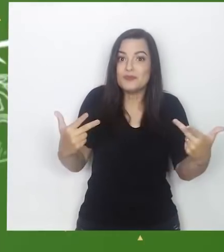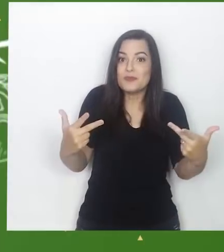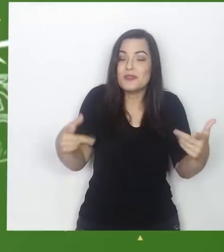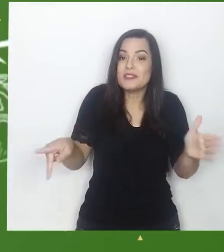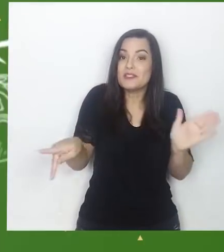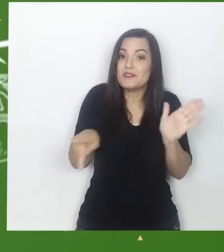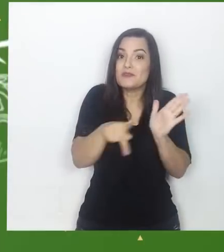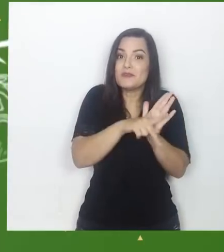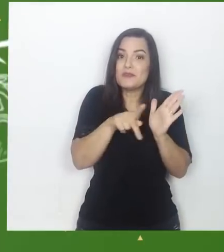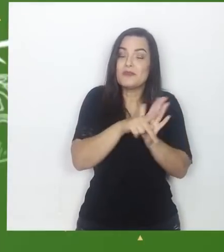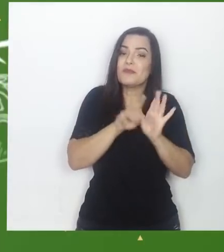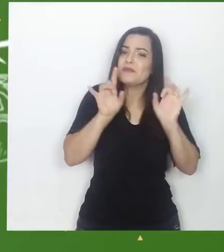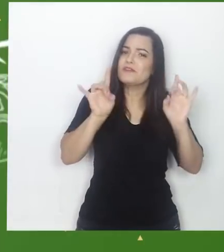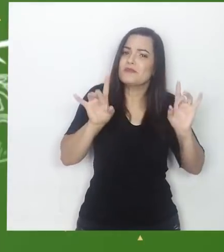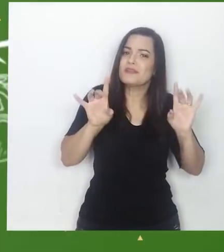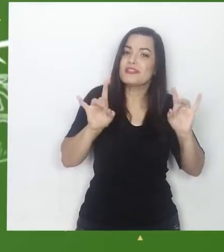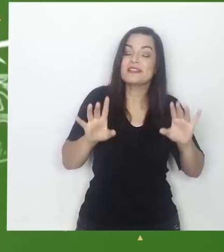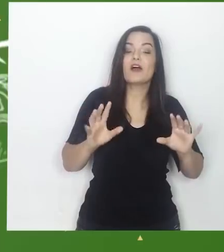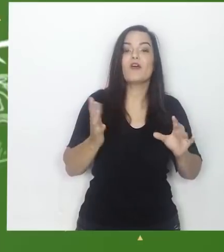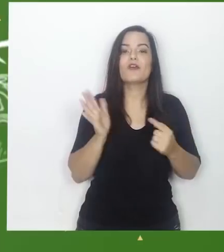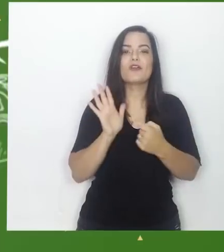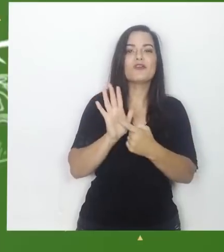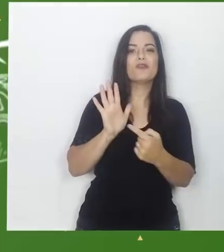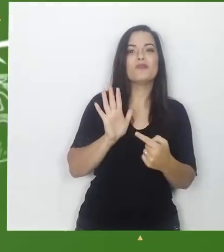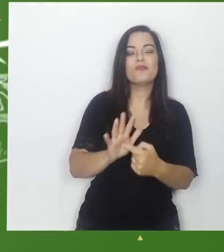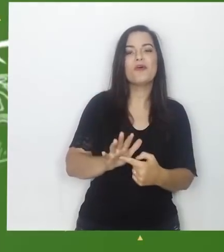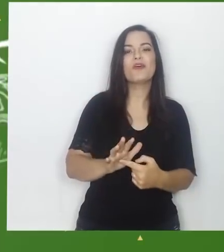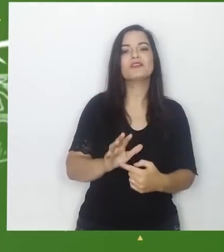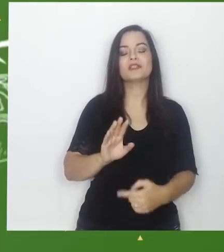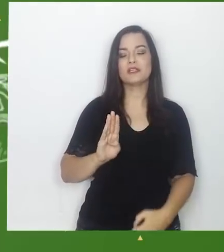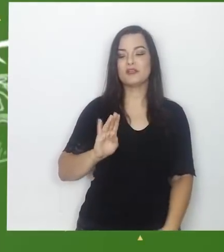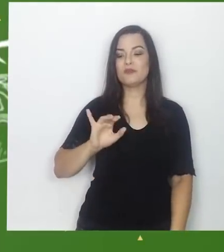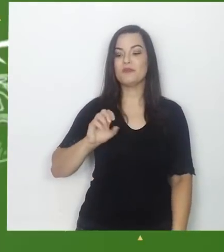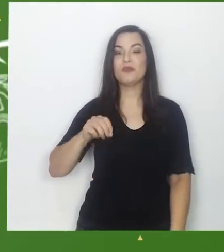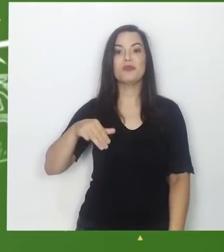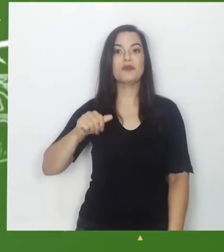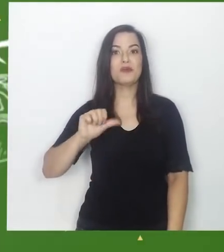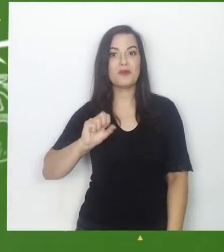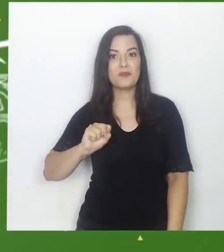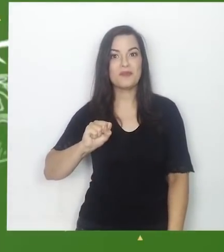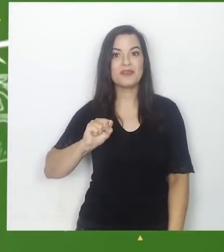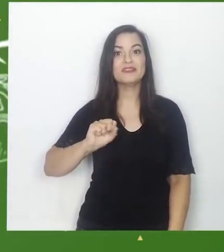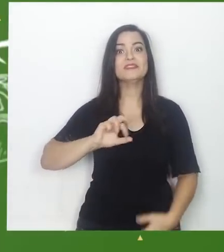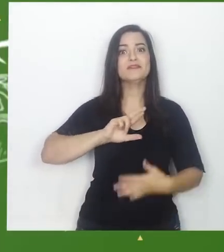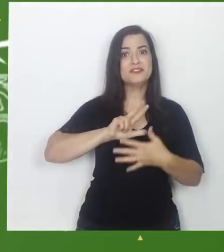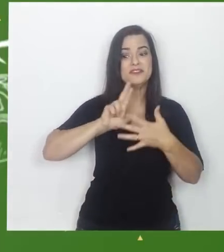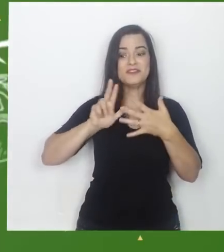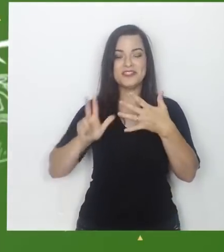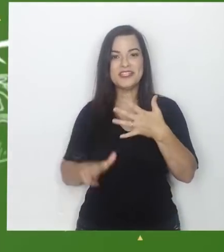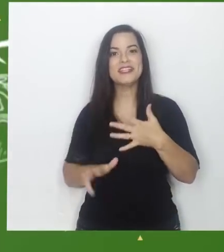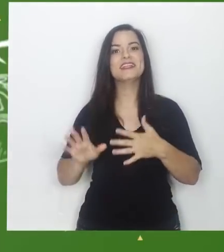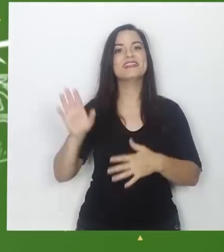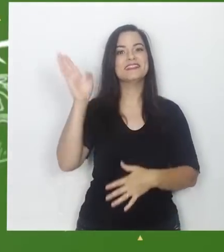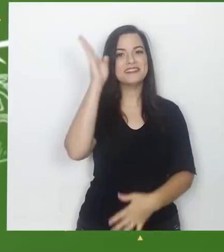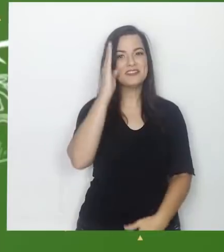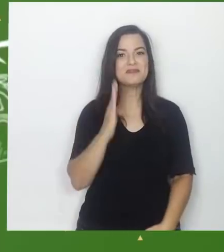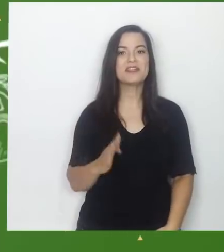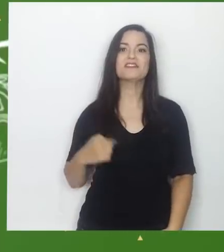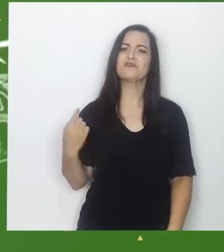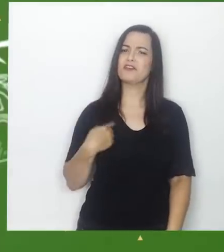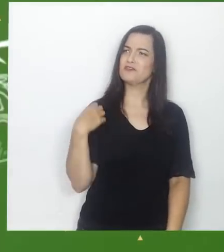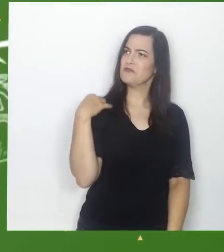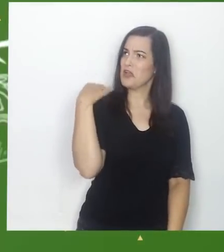os diferentes biomas que nós temos no Brasil. Foi uma super viagem de ponta a ponta aí do